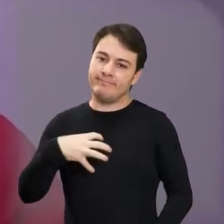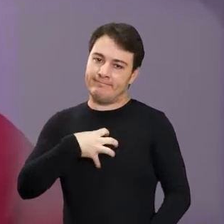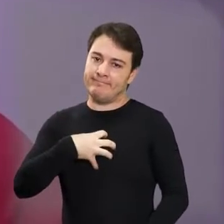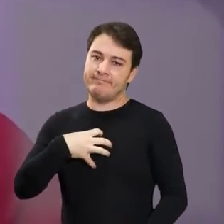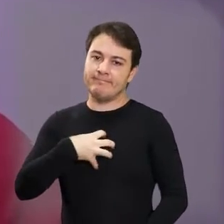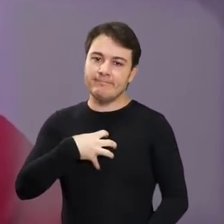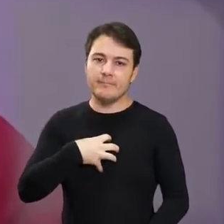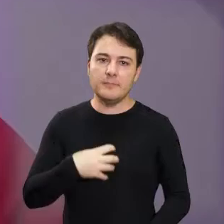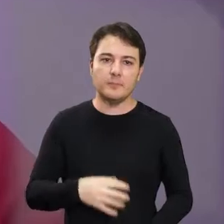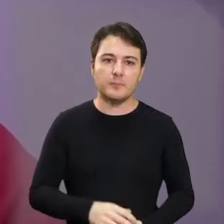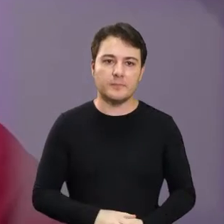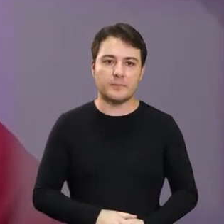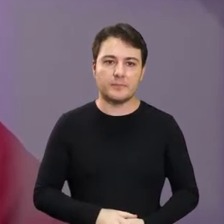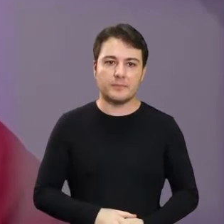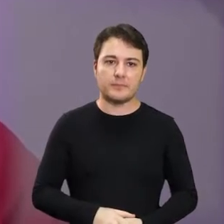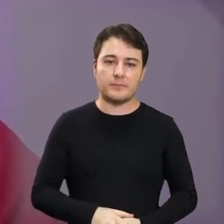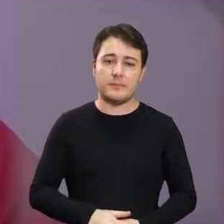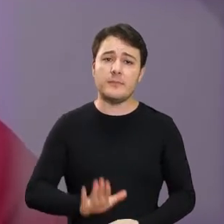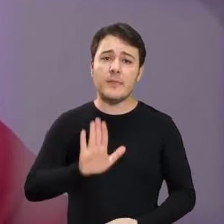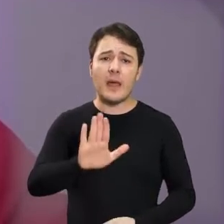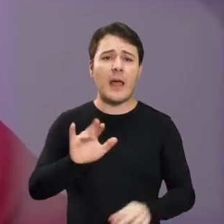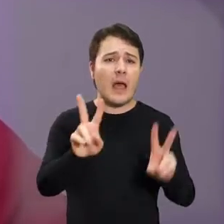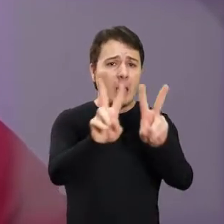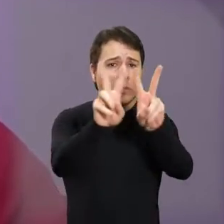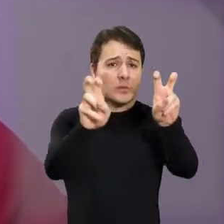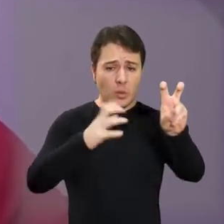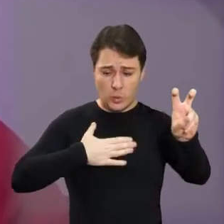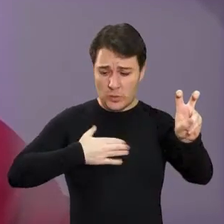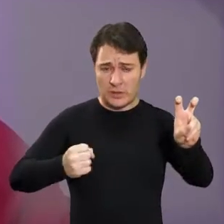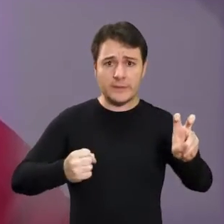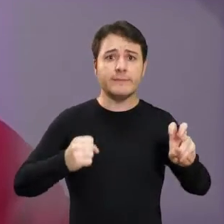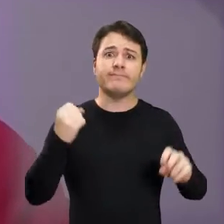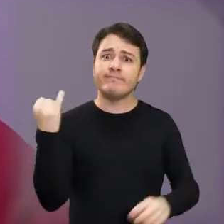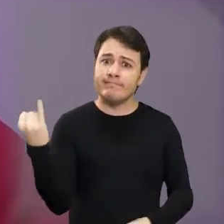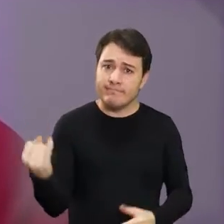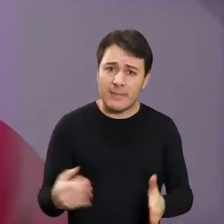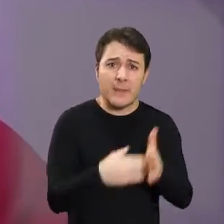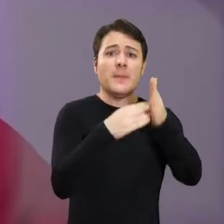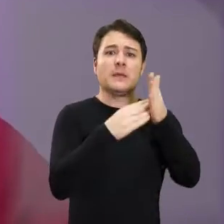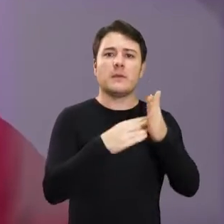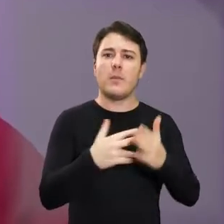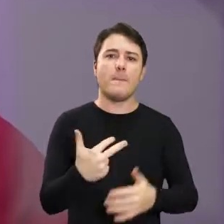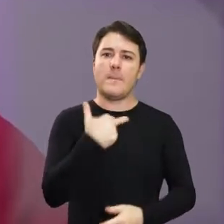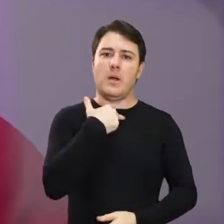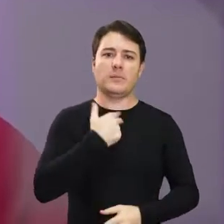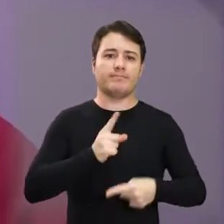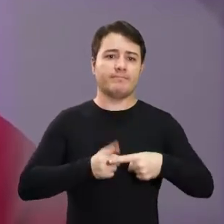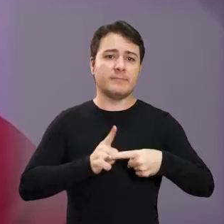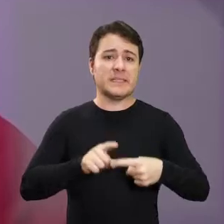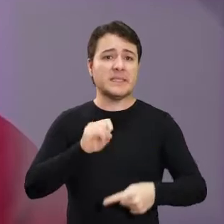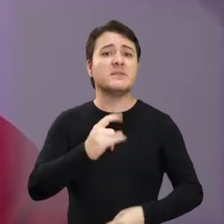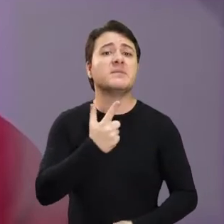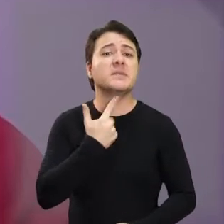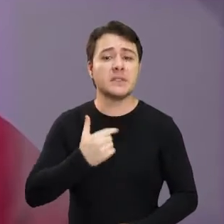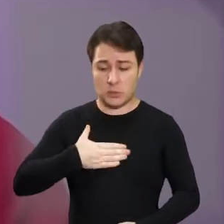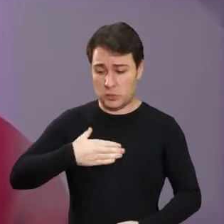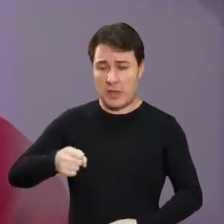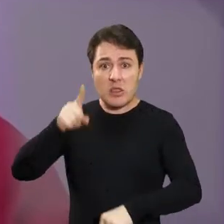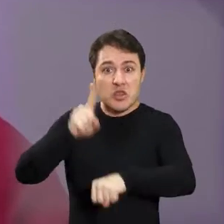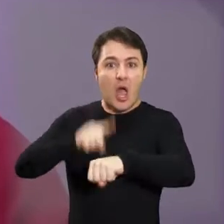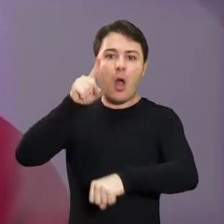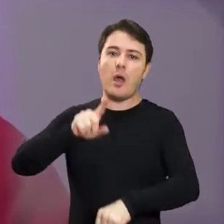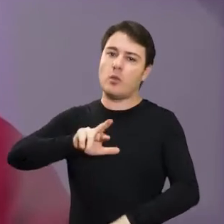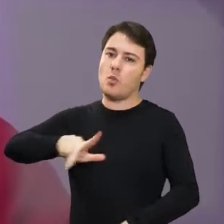É importante que não seja um tabu, porque aquela pessoa que decide se suicidar não decide isso de uma hora para outra. É uma coisa que ela